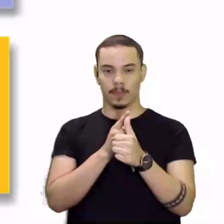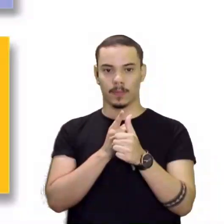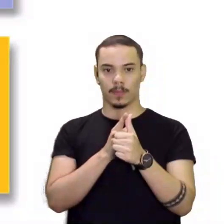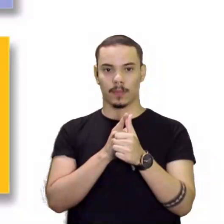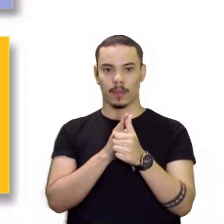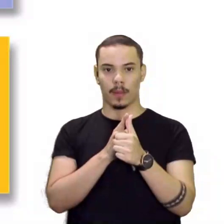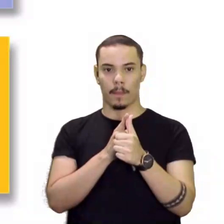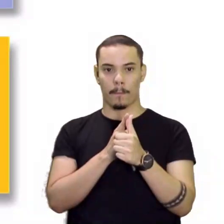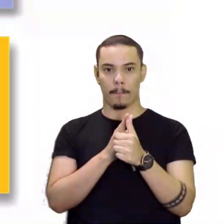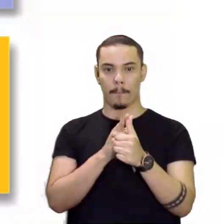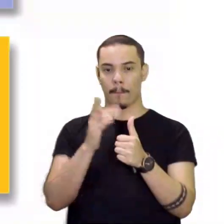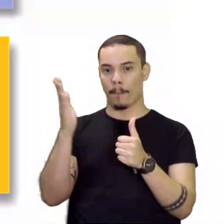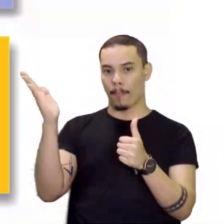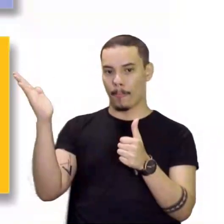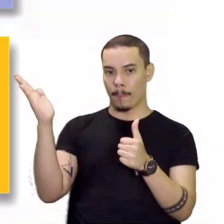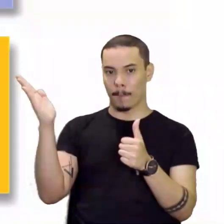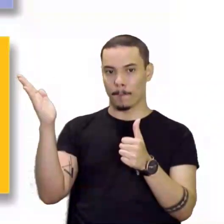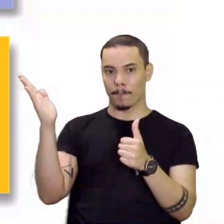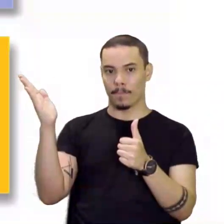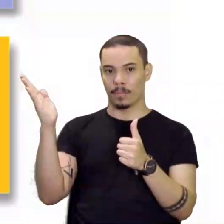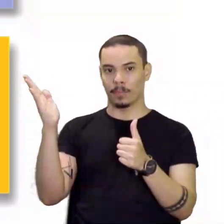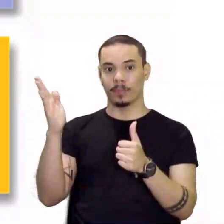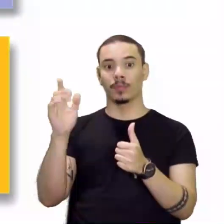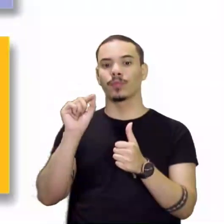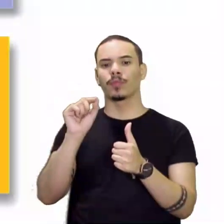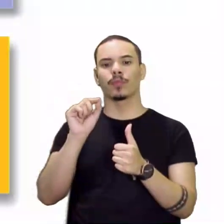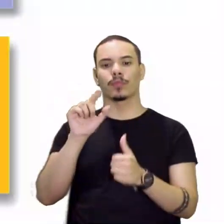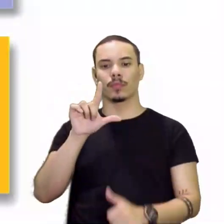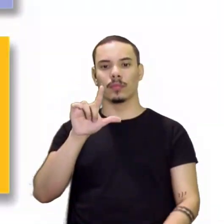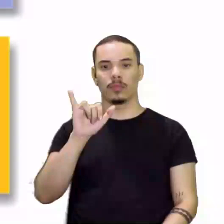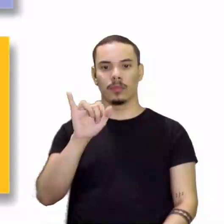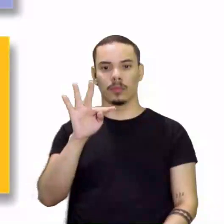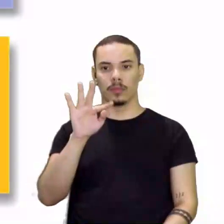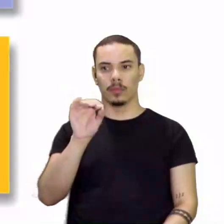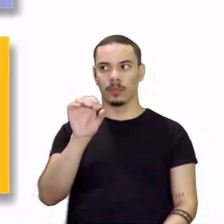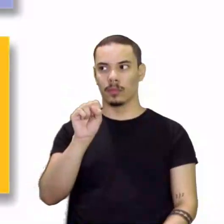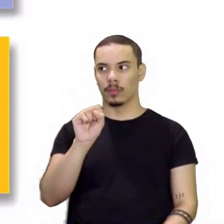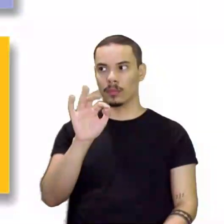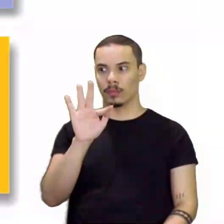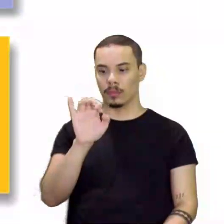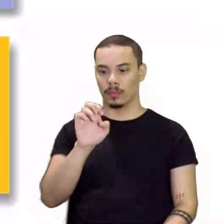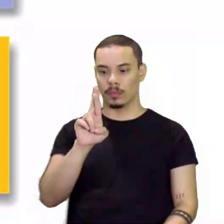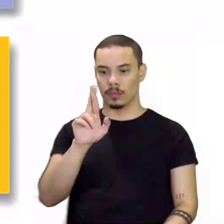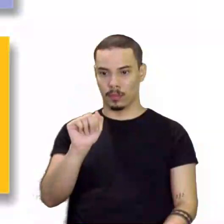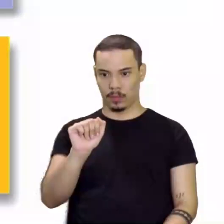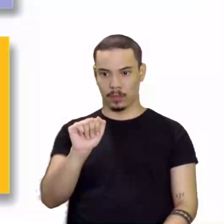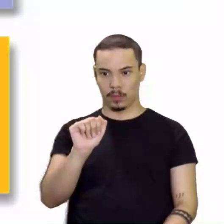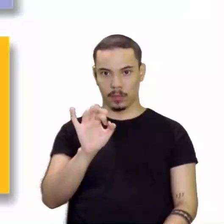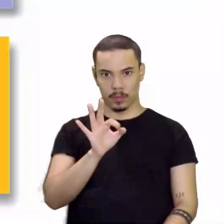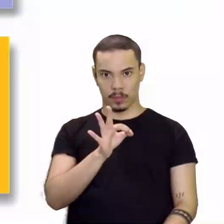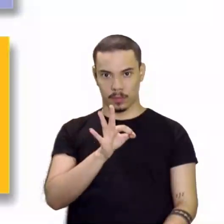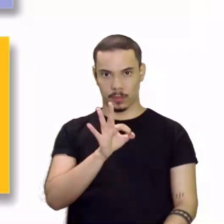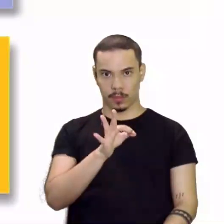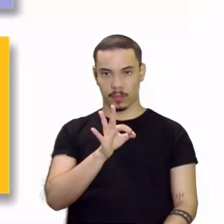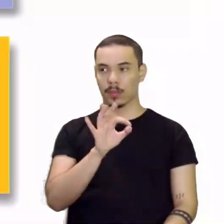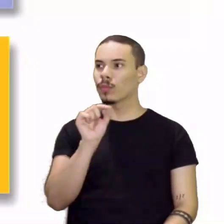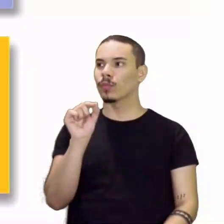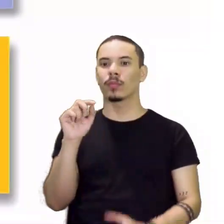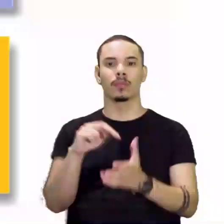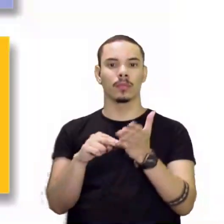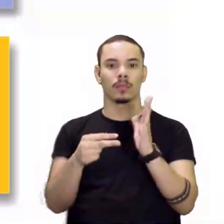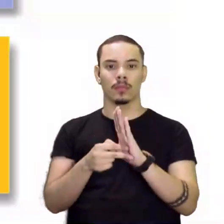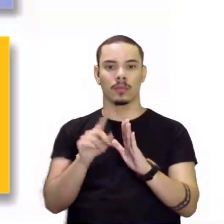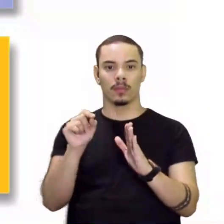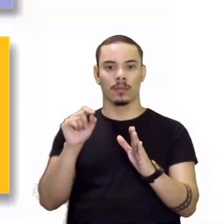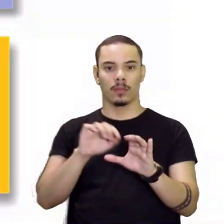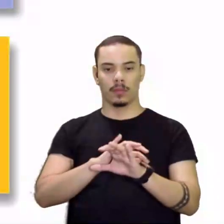temos aí a litosfera. Olha a palavra, litosfera, que é o